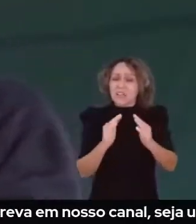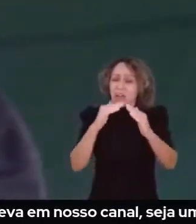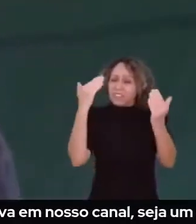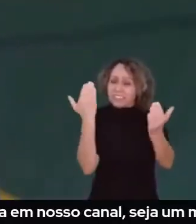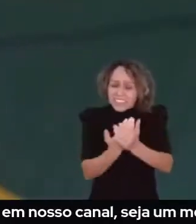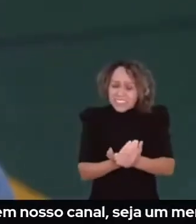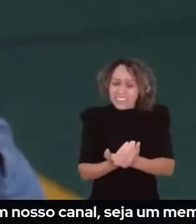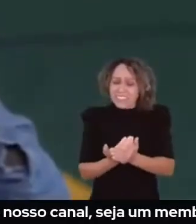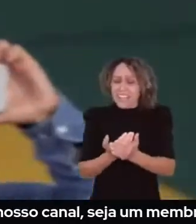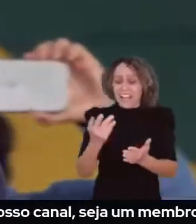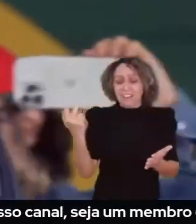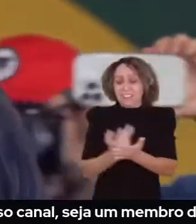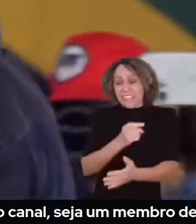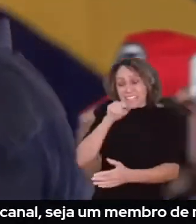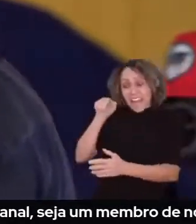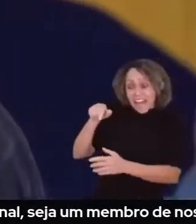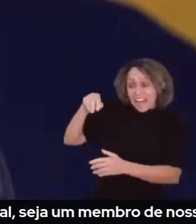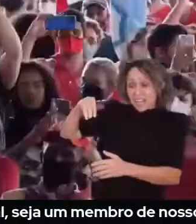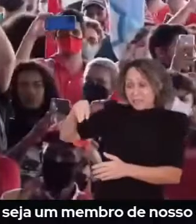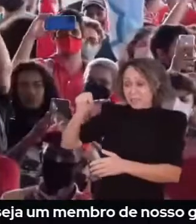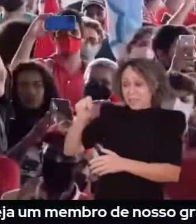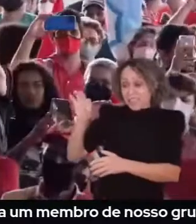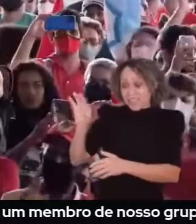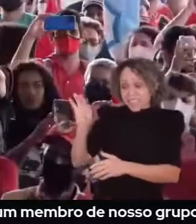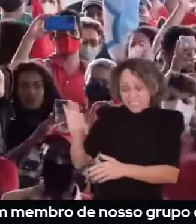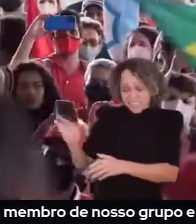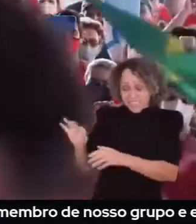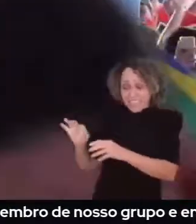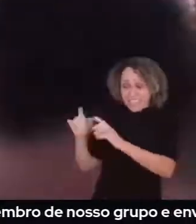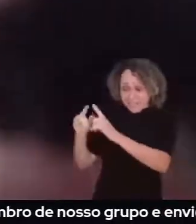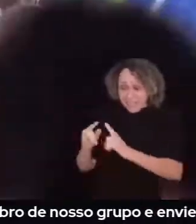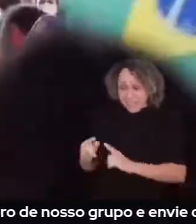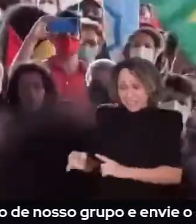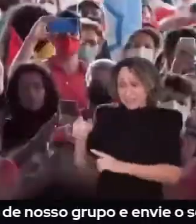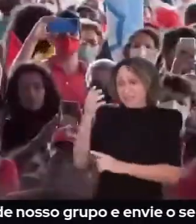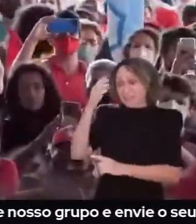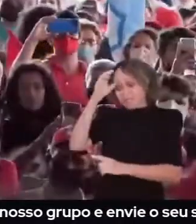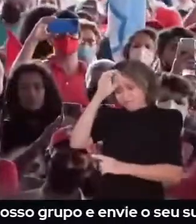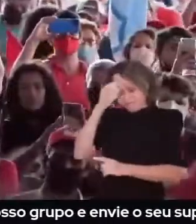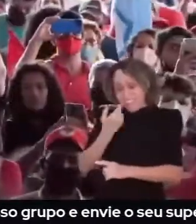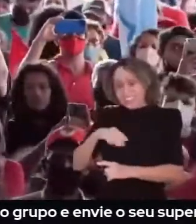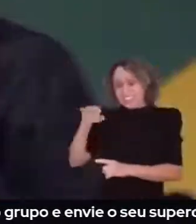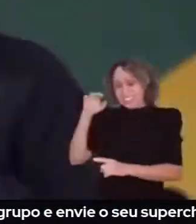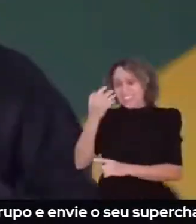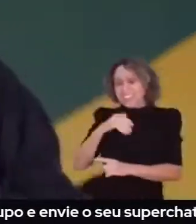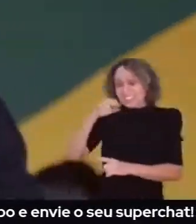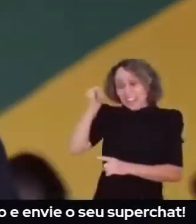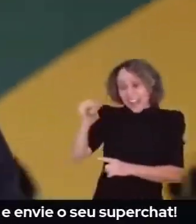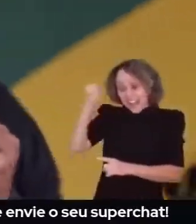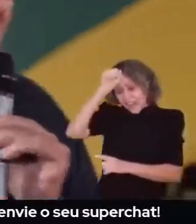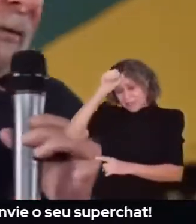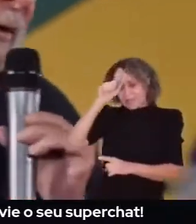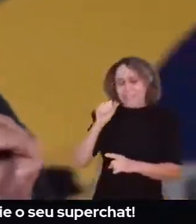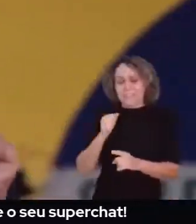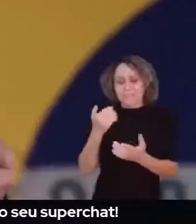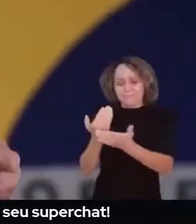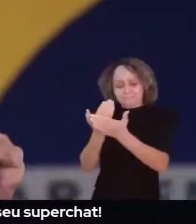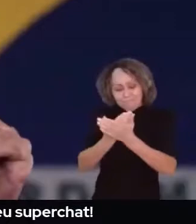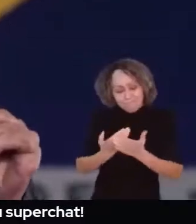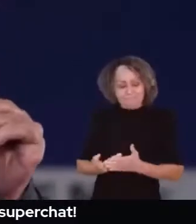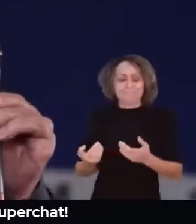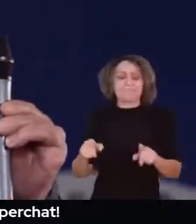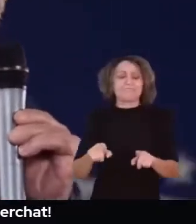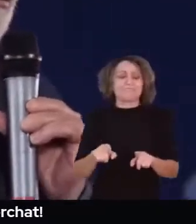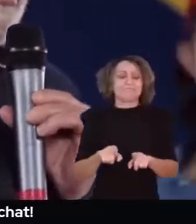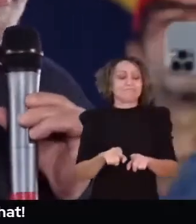assentamentos. Portanto, companheiros e companheiras, eu sozinho